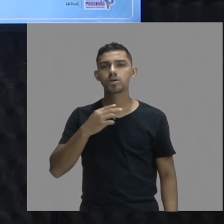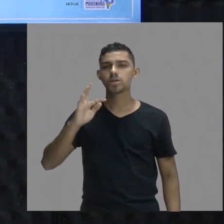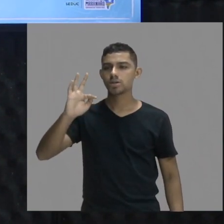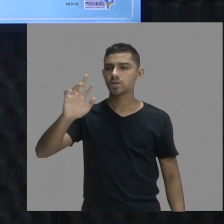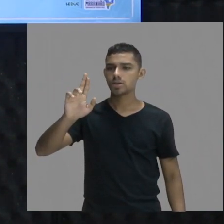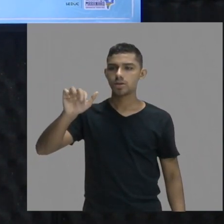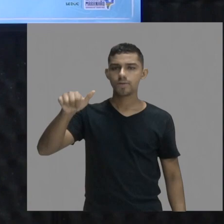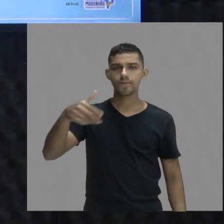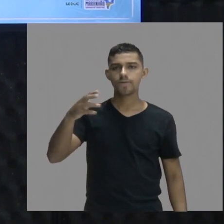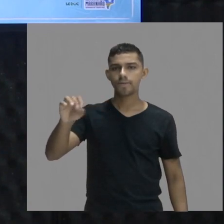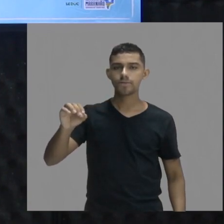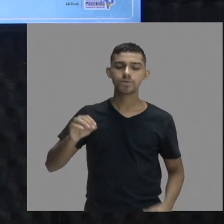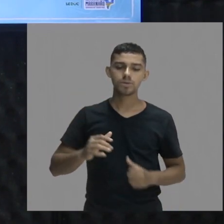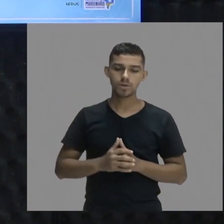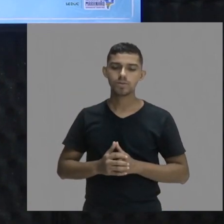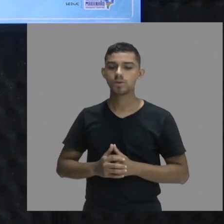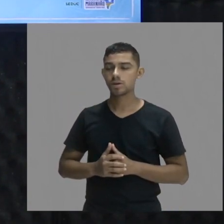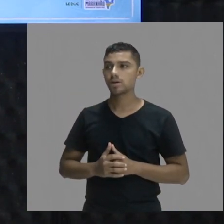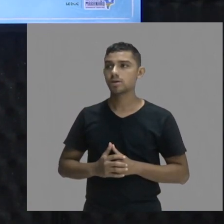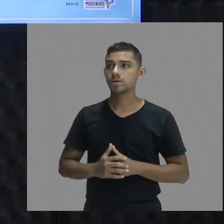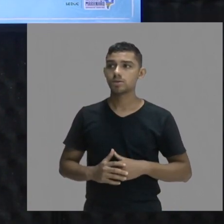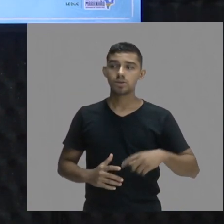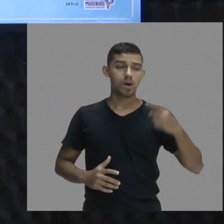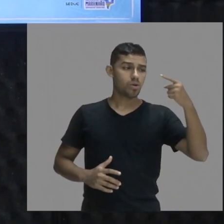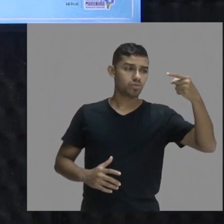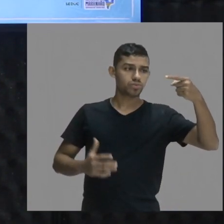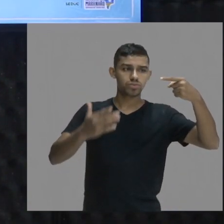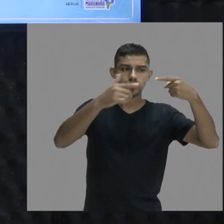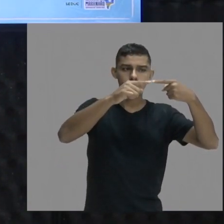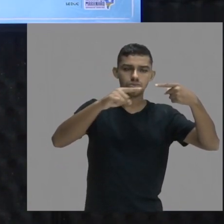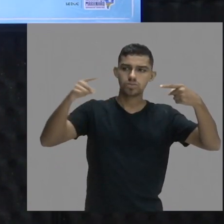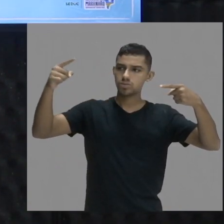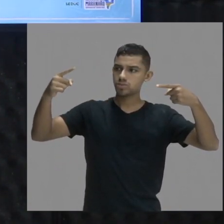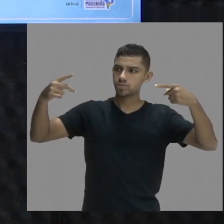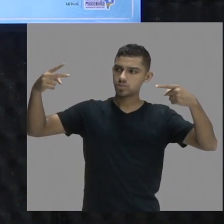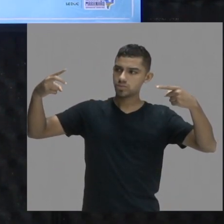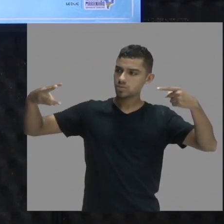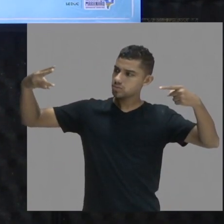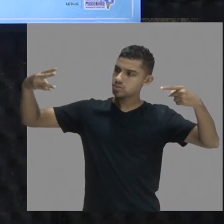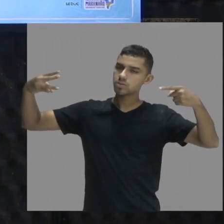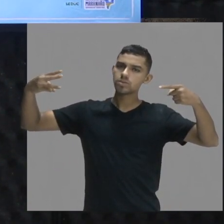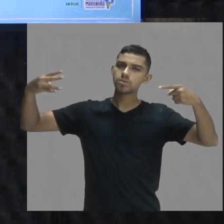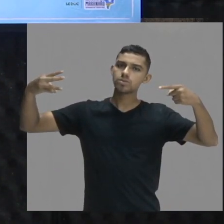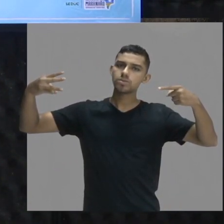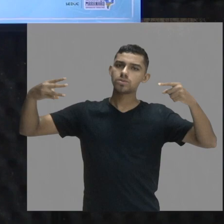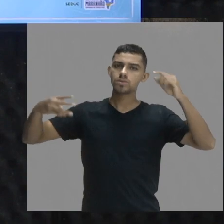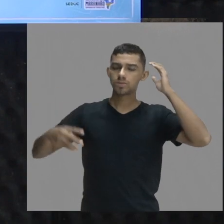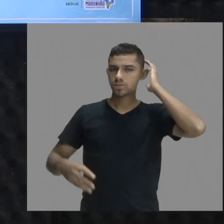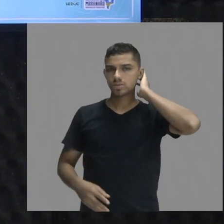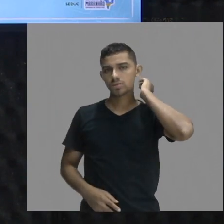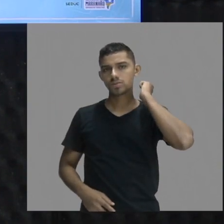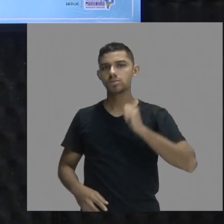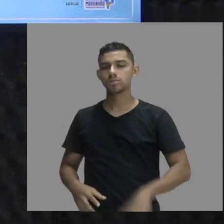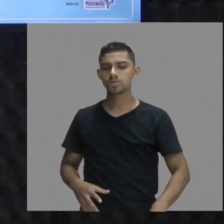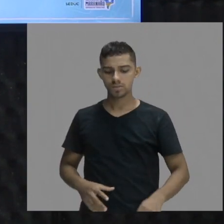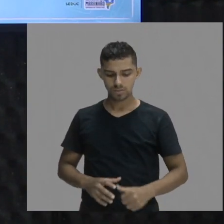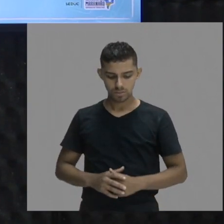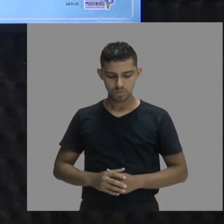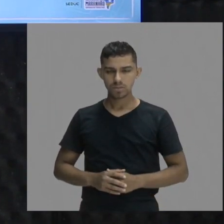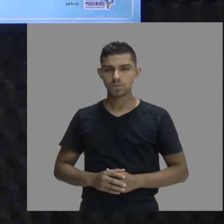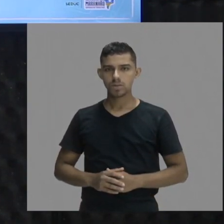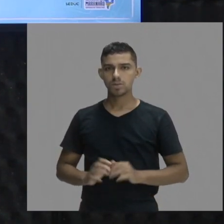galera. Porque você tem uma situação de um elemento associado a 3. Isso não pode. A definição não